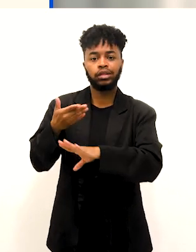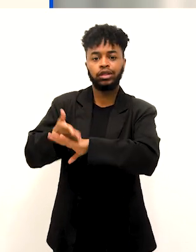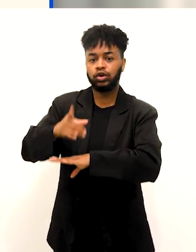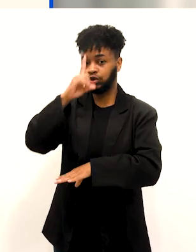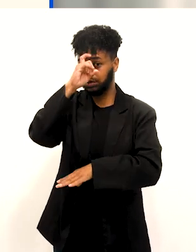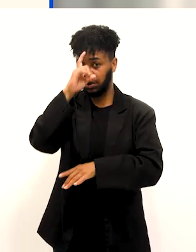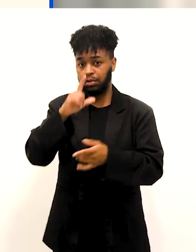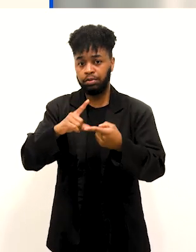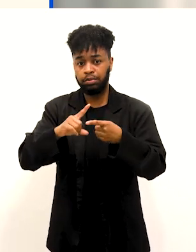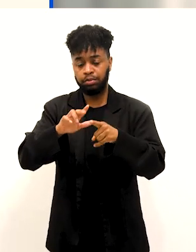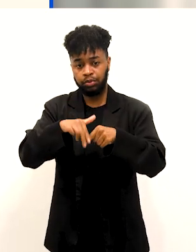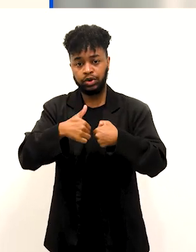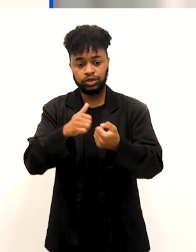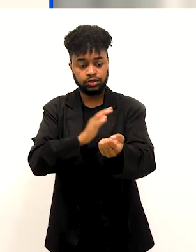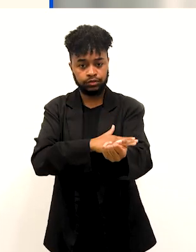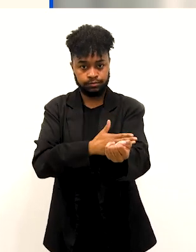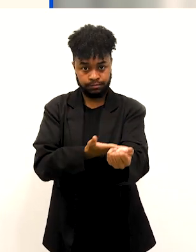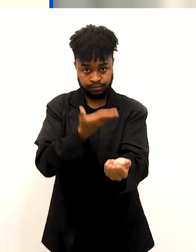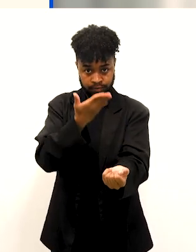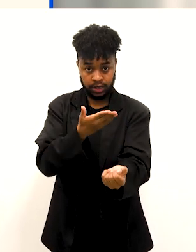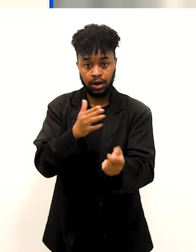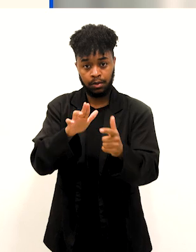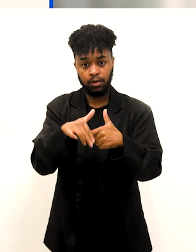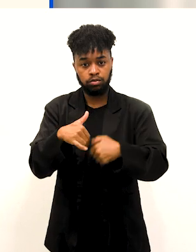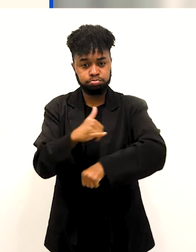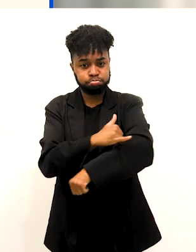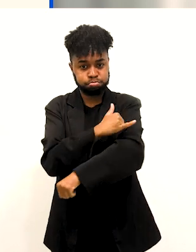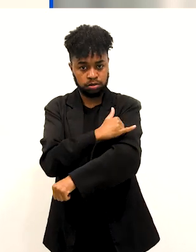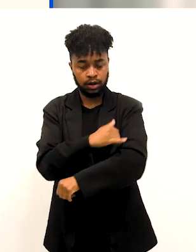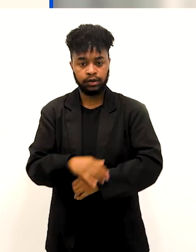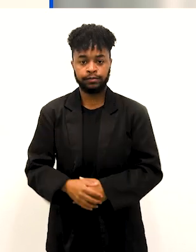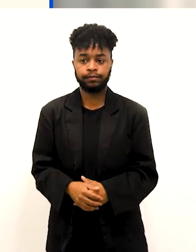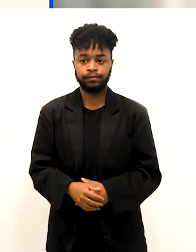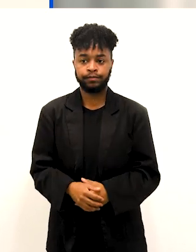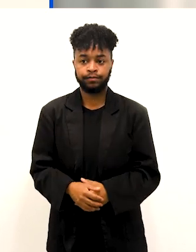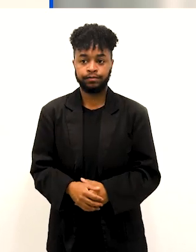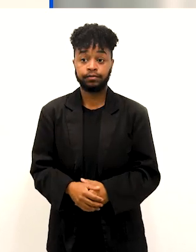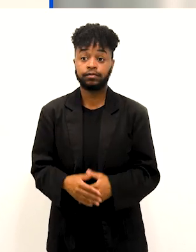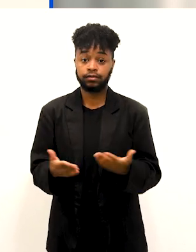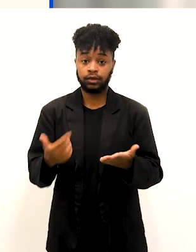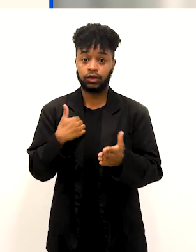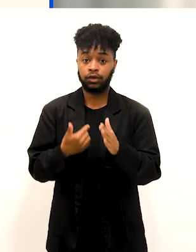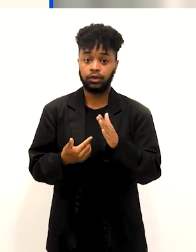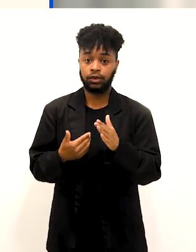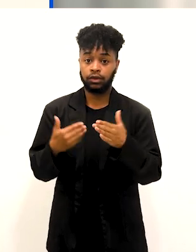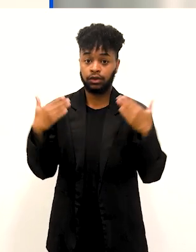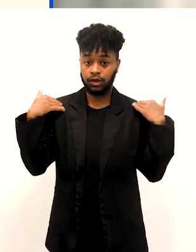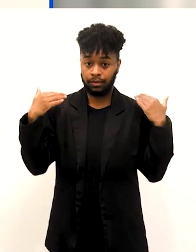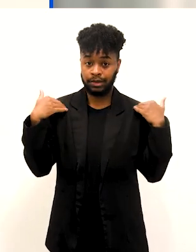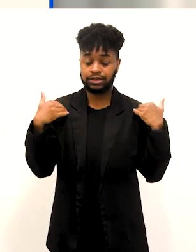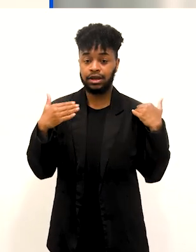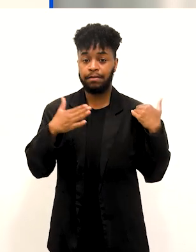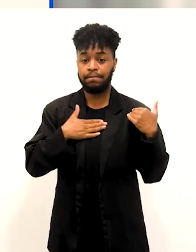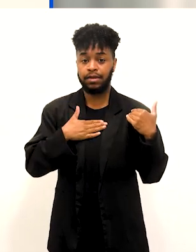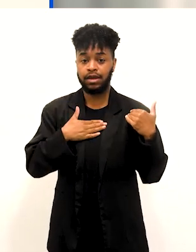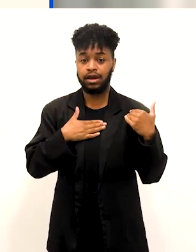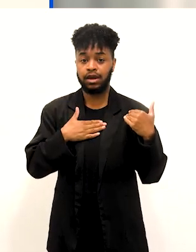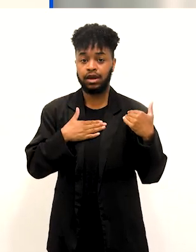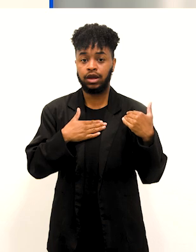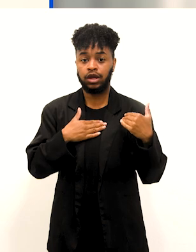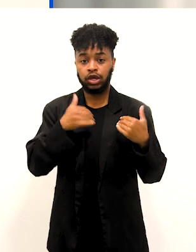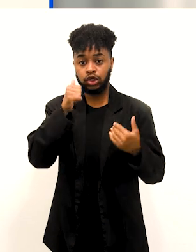hospital por pressão alta, excesso de peso. E aí, uma saída romântica com a minha falecida